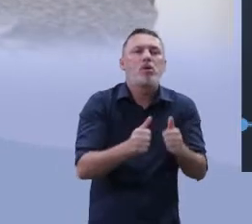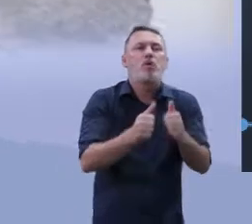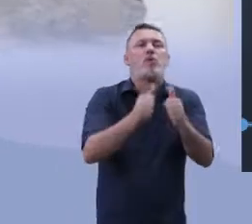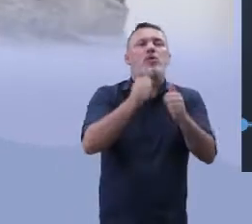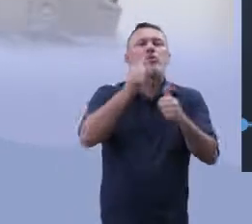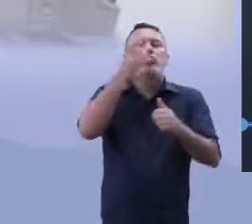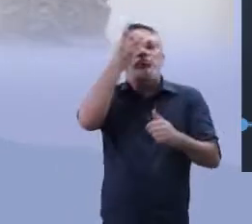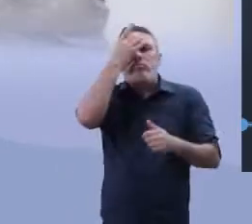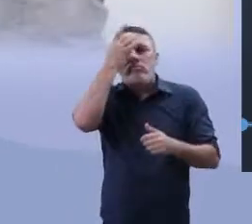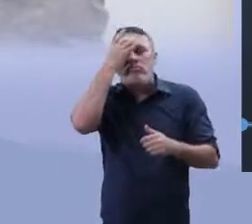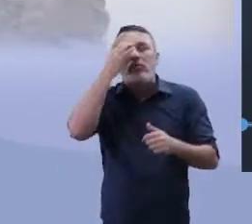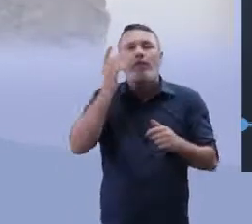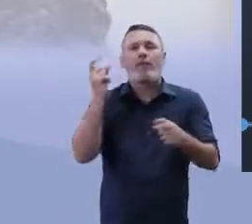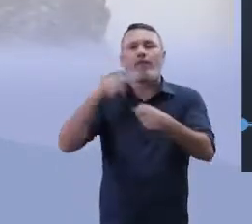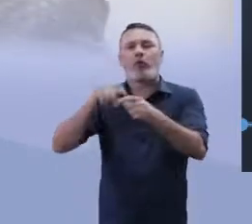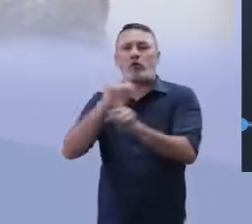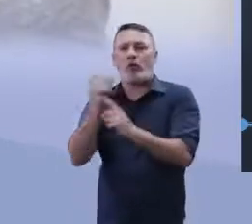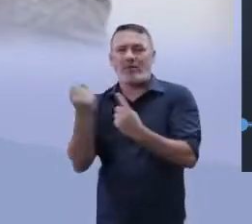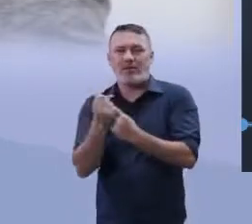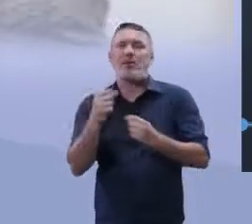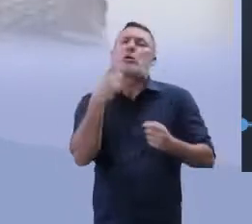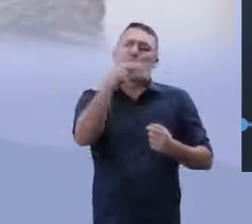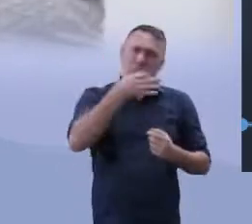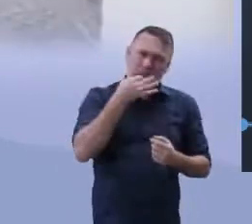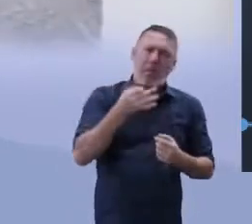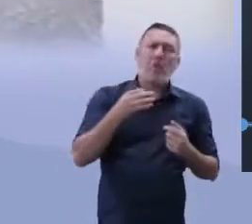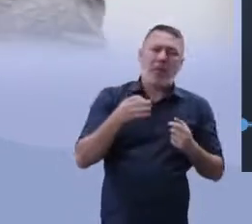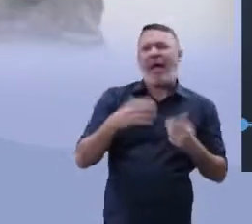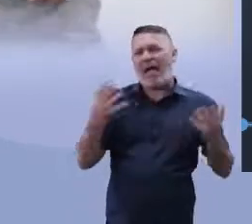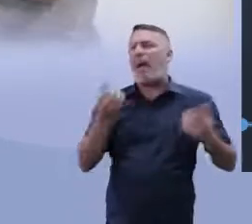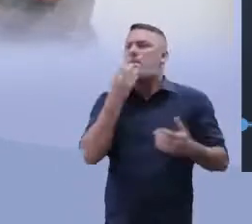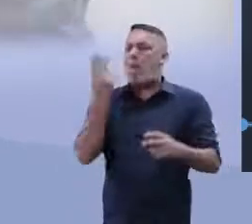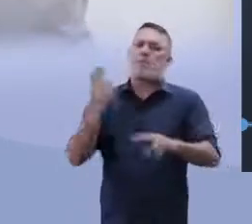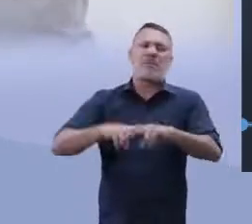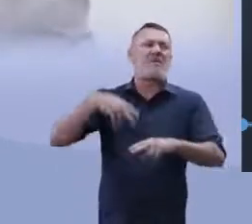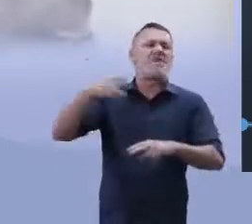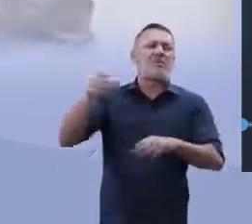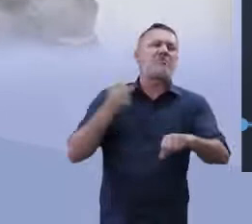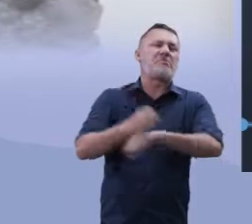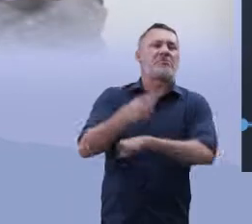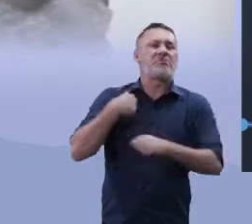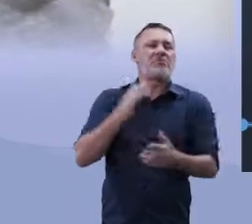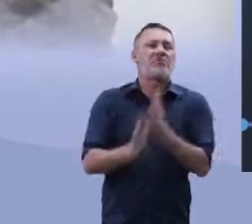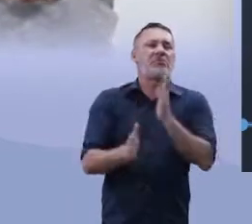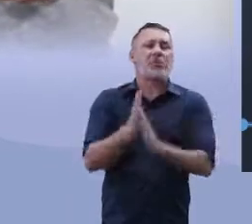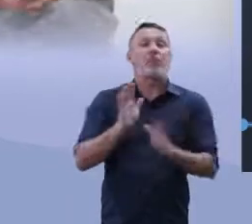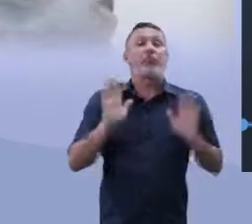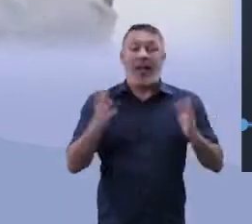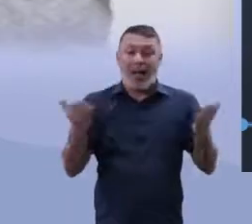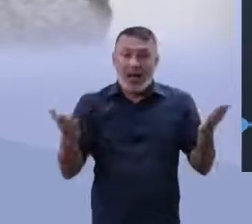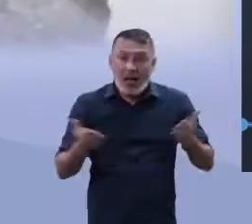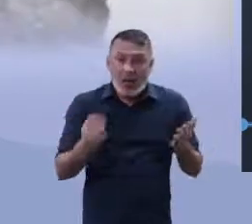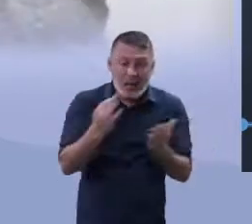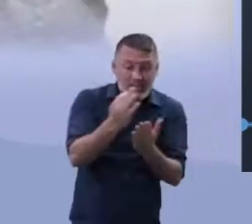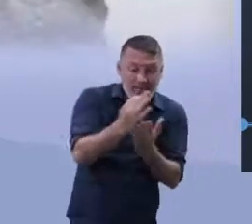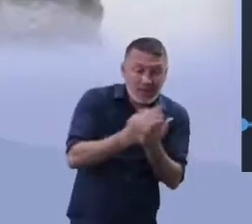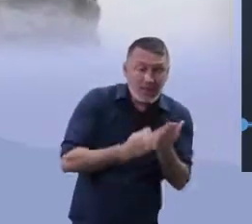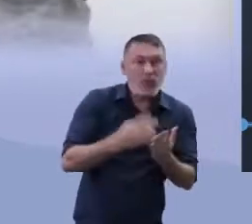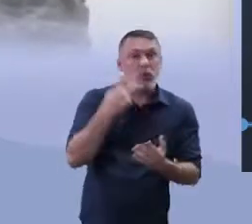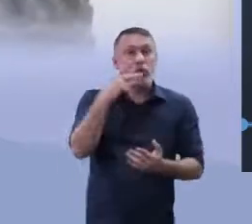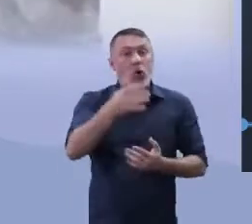sociedade. Por mais que você pense, não, professor, para mim tem que punir e coisa e tal, o cara tem que ir lá sofrer. Não é o nosso caminho nesse momento, não é